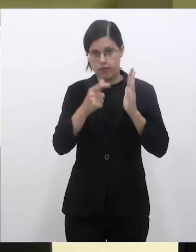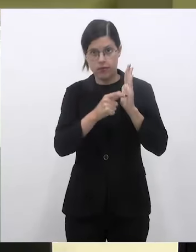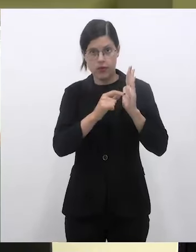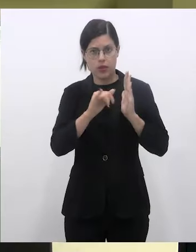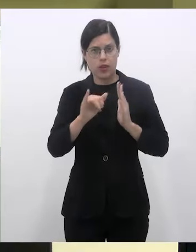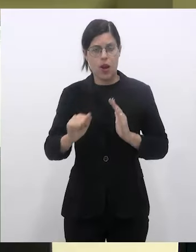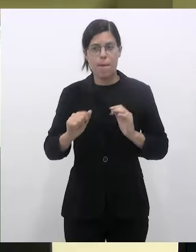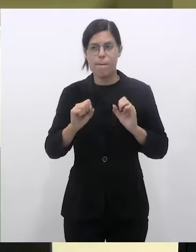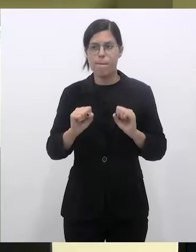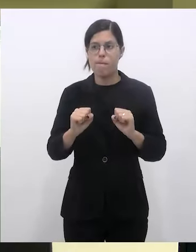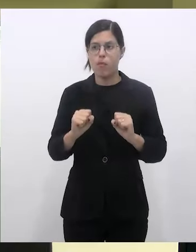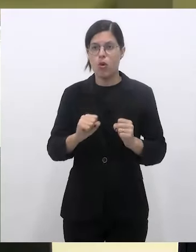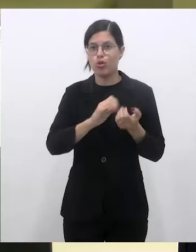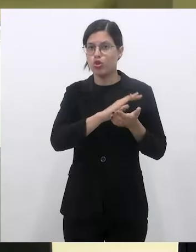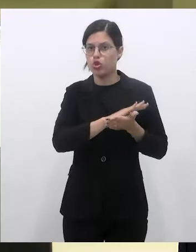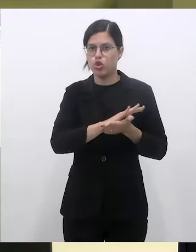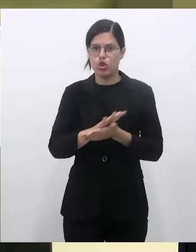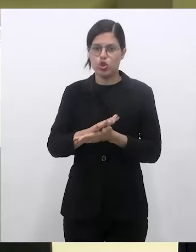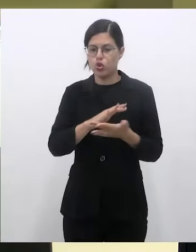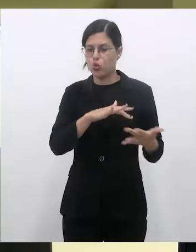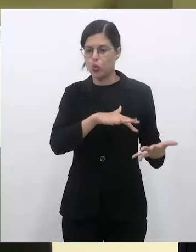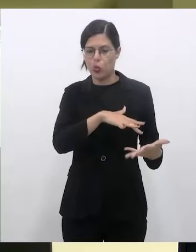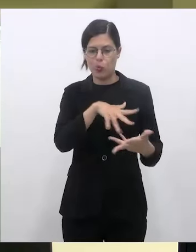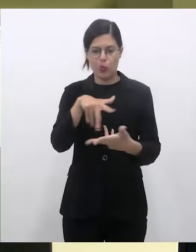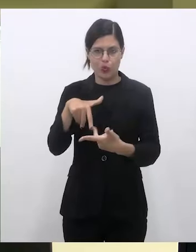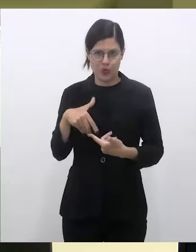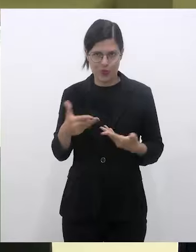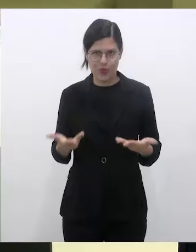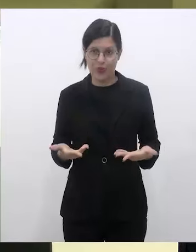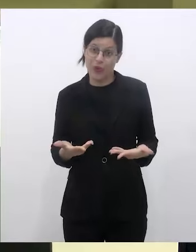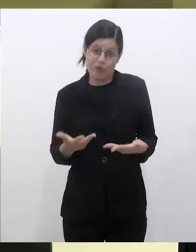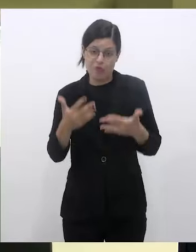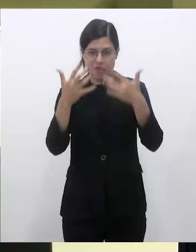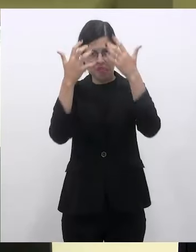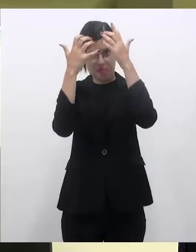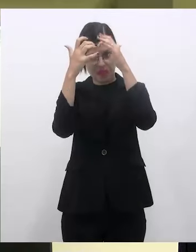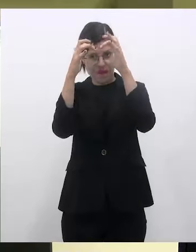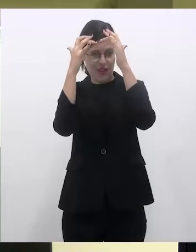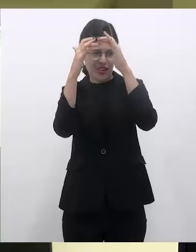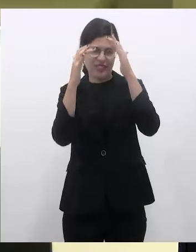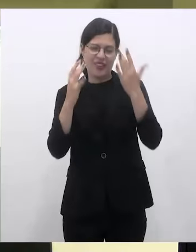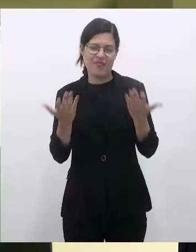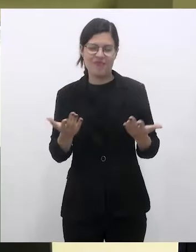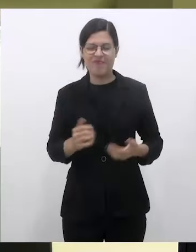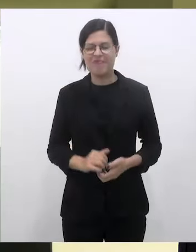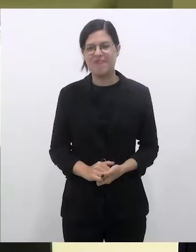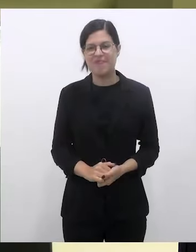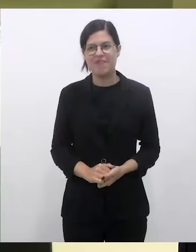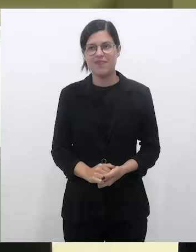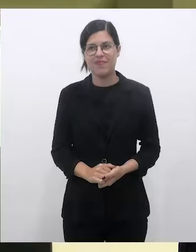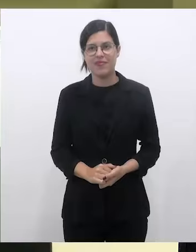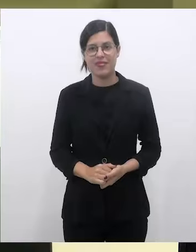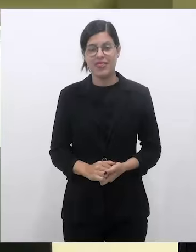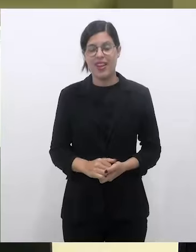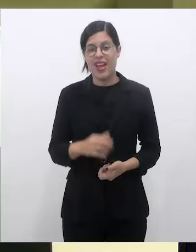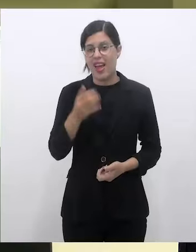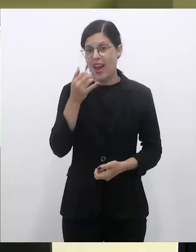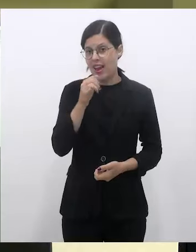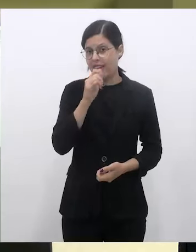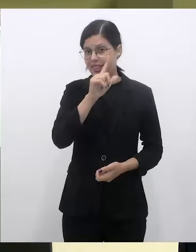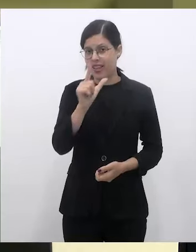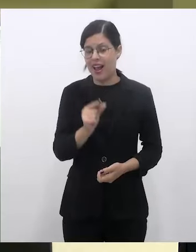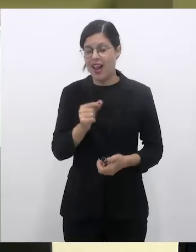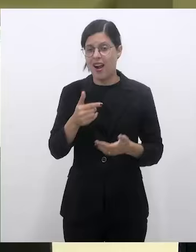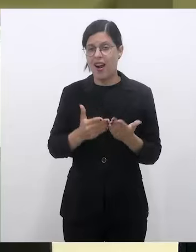que a IA pode chegar a destruir o próprio mundo. E aí fica uma reflexão para todos nós. A